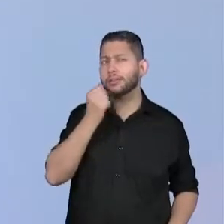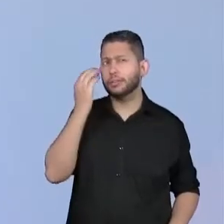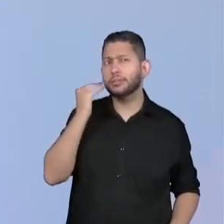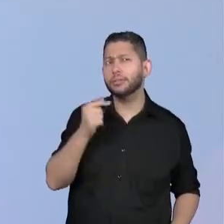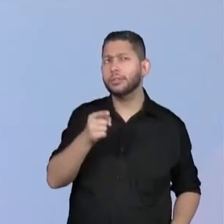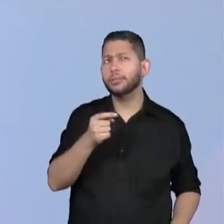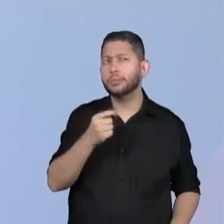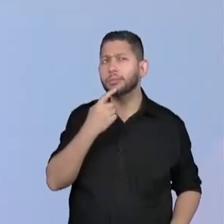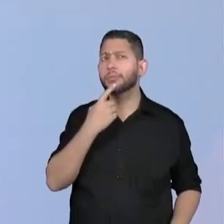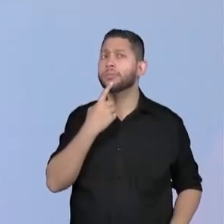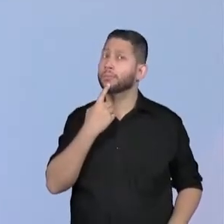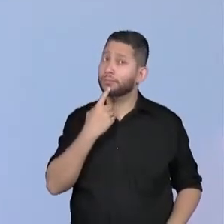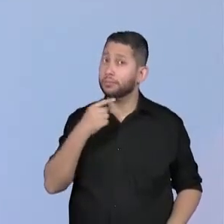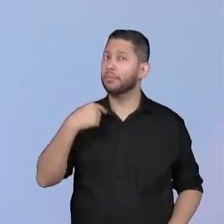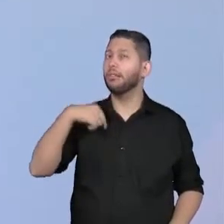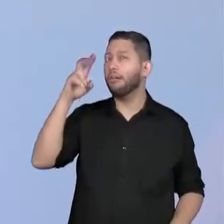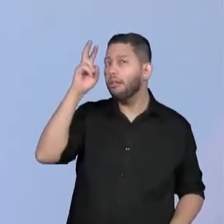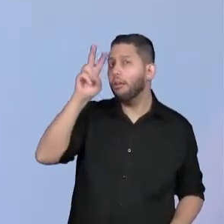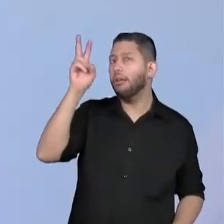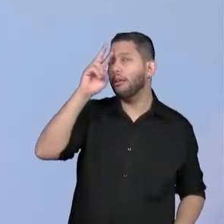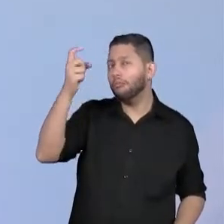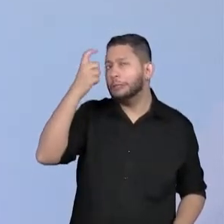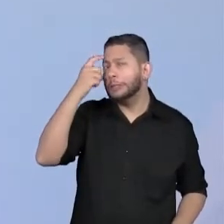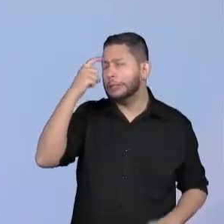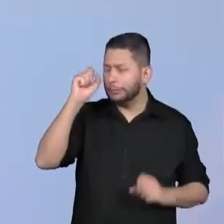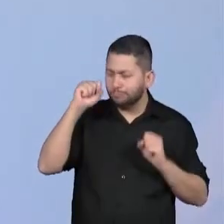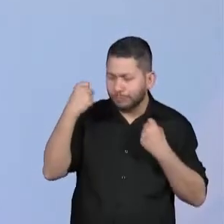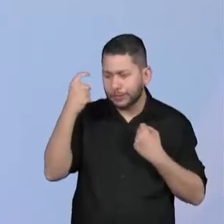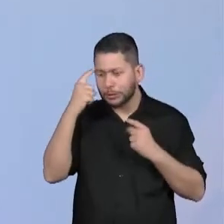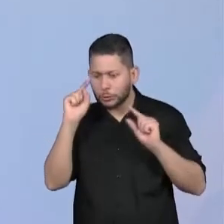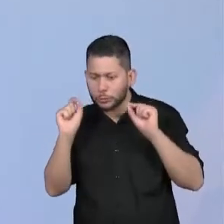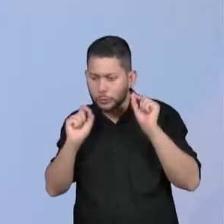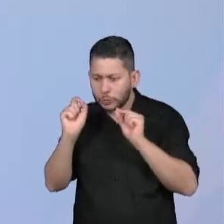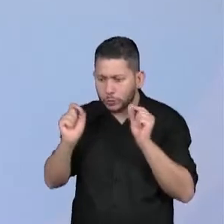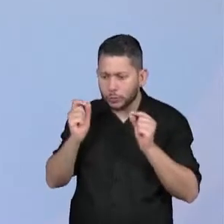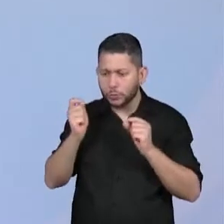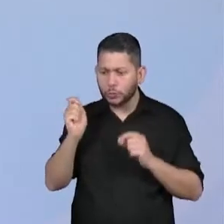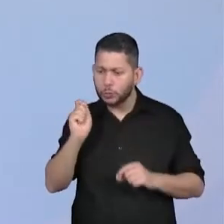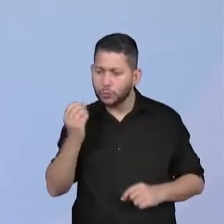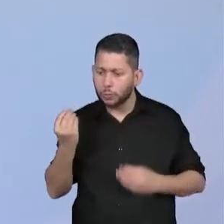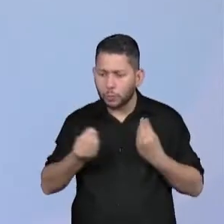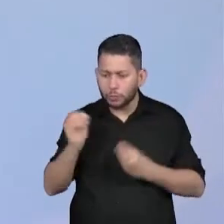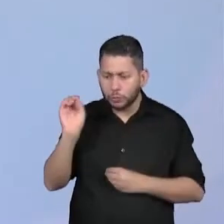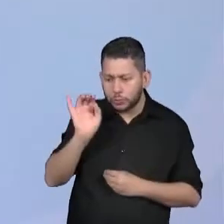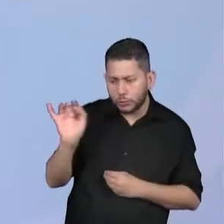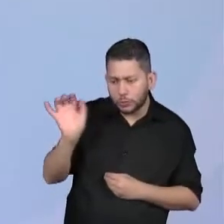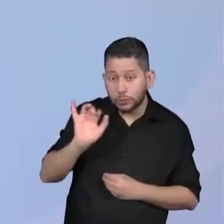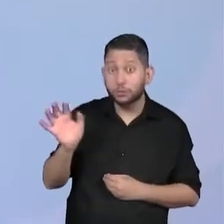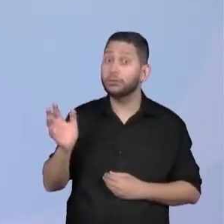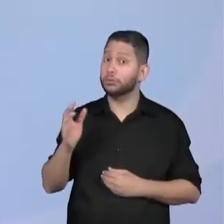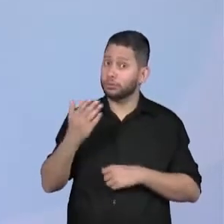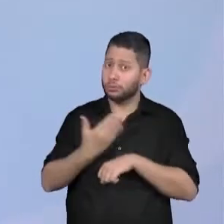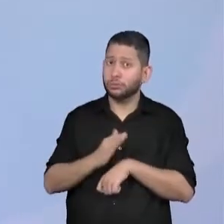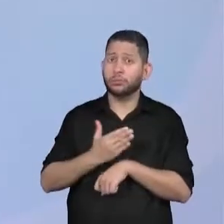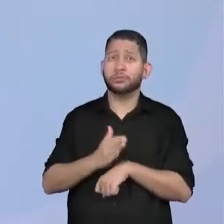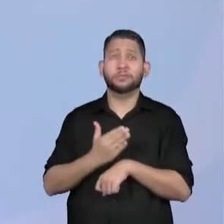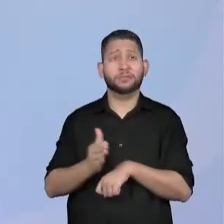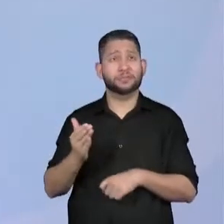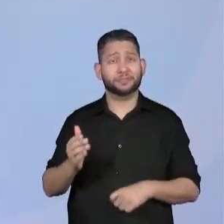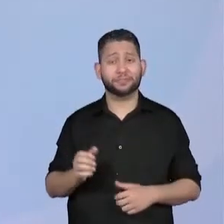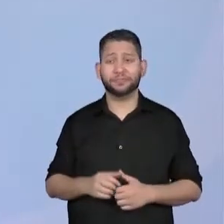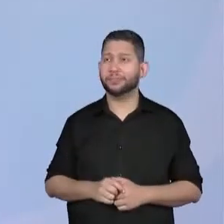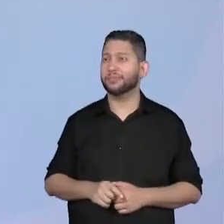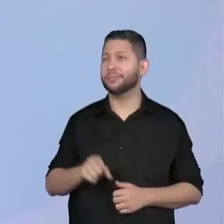vai buscando aí na memória, né? Para poder trabalhar e relembrar esse vocabulário. A